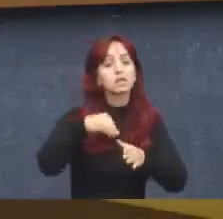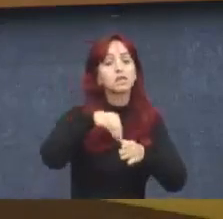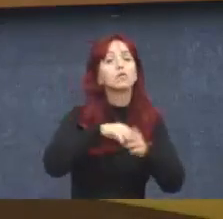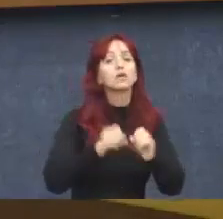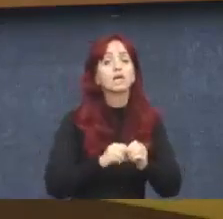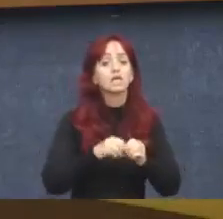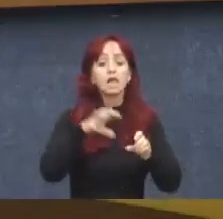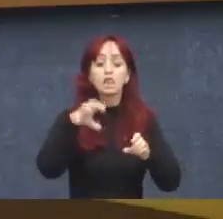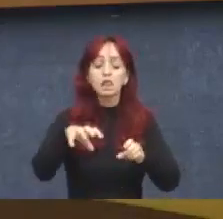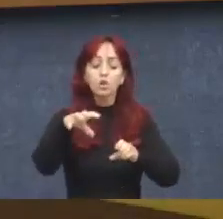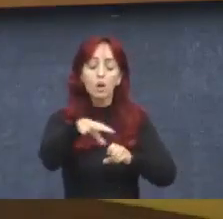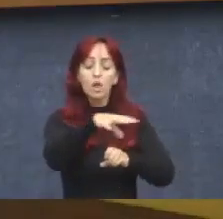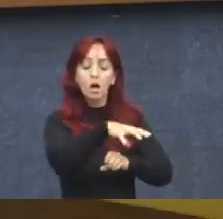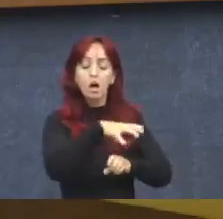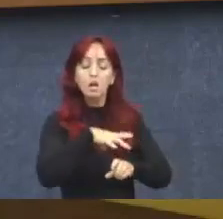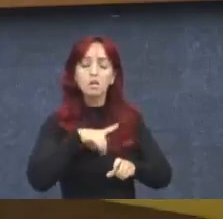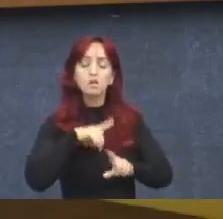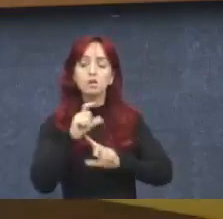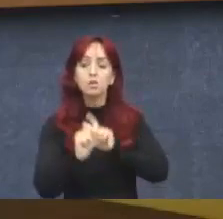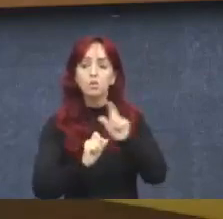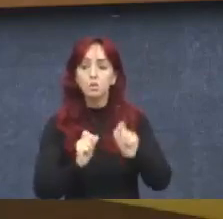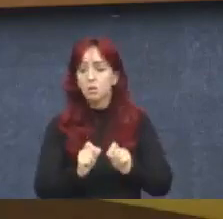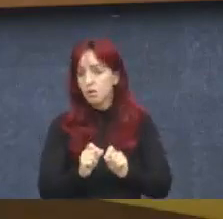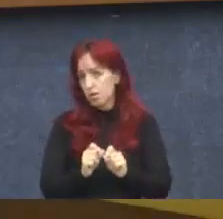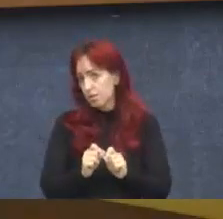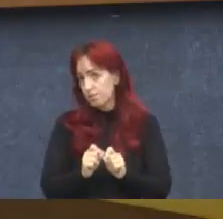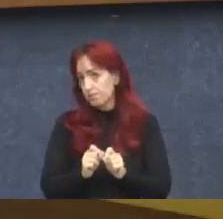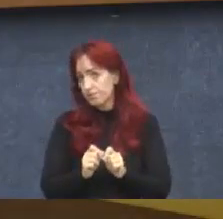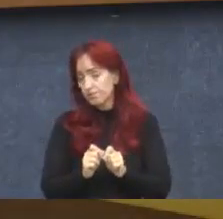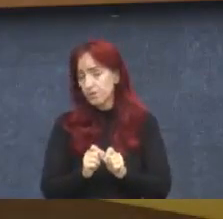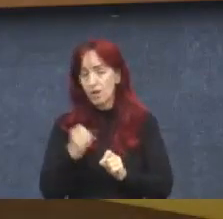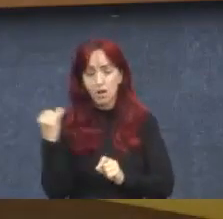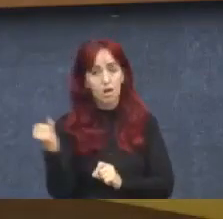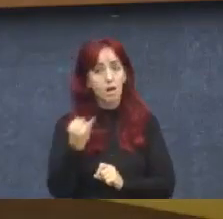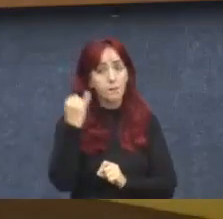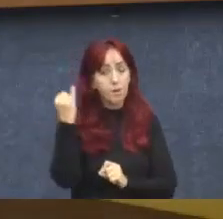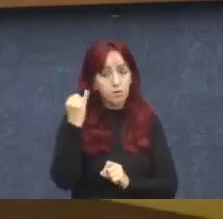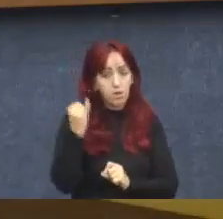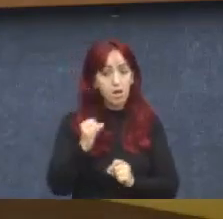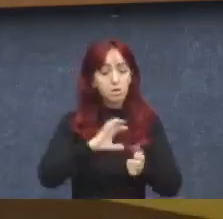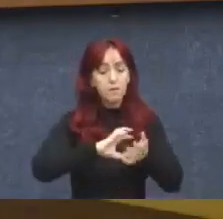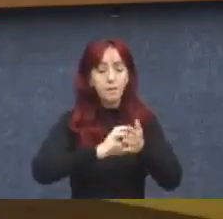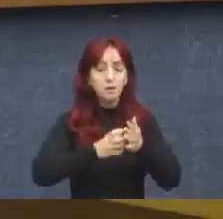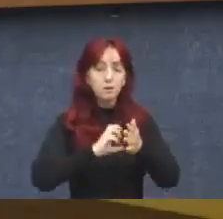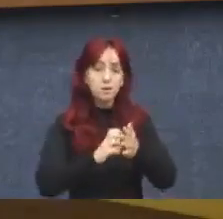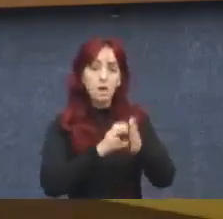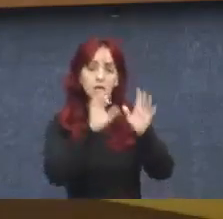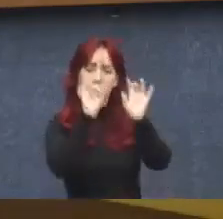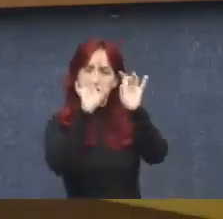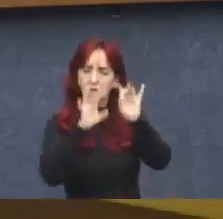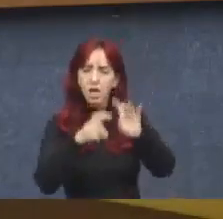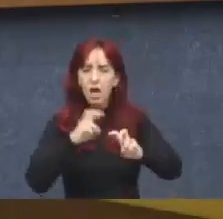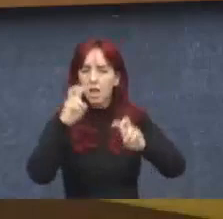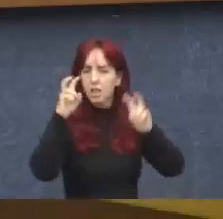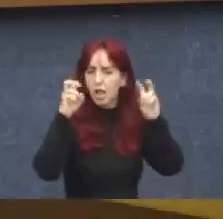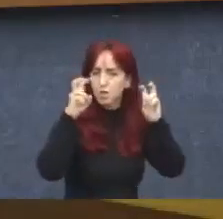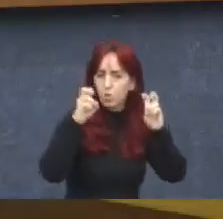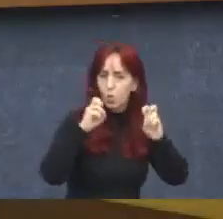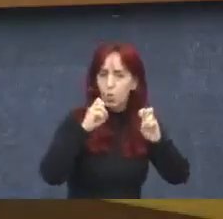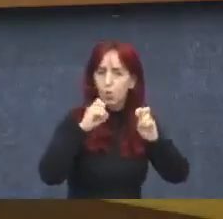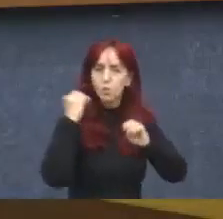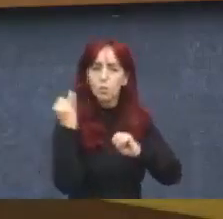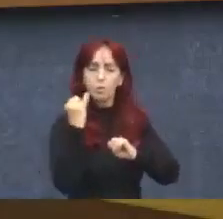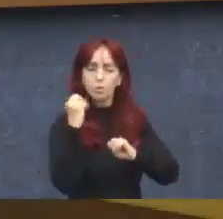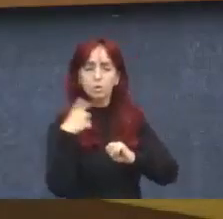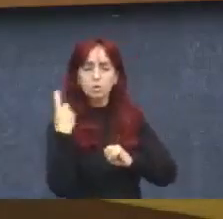setoriais, que são uma instância importante partidária de cada assunto relevante do